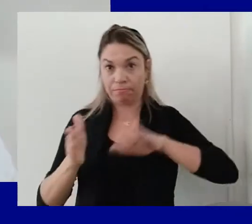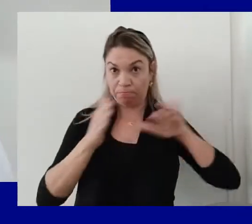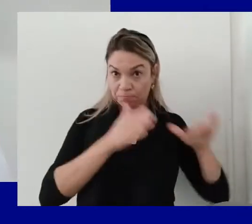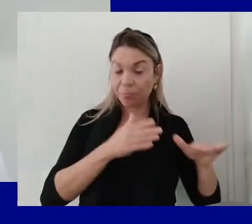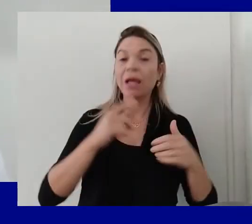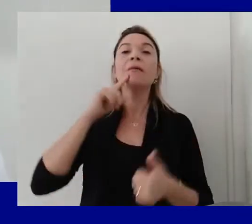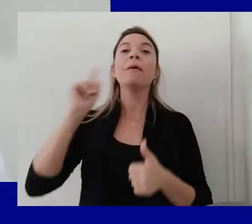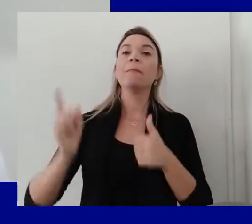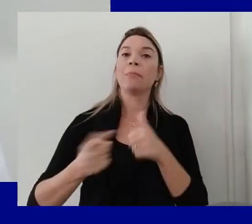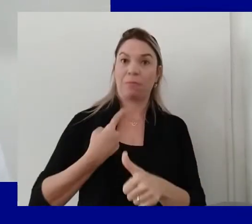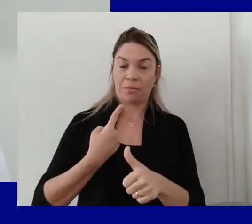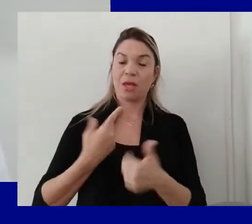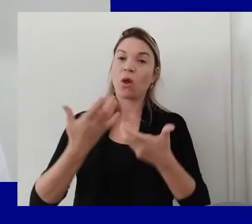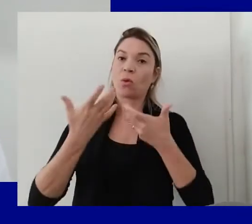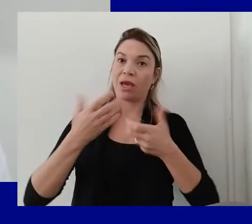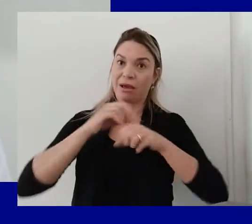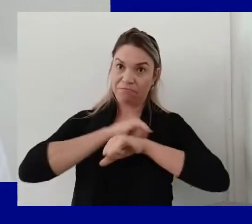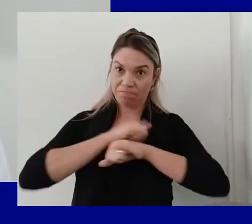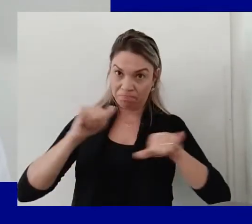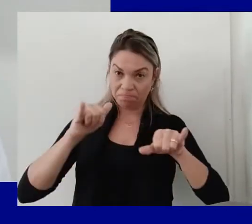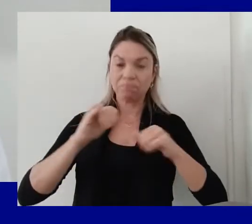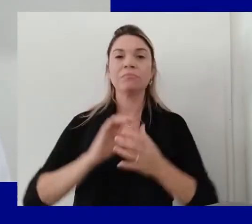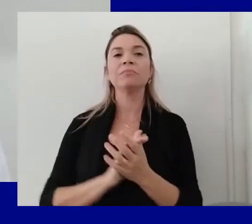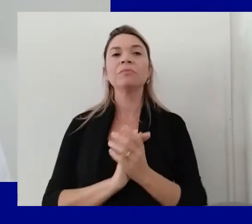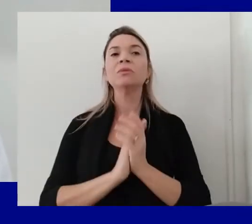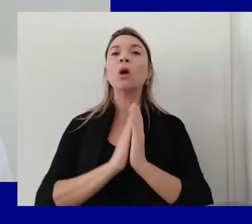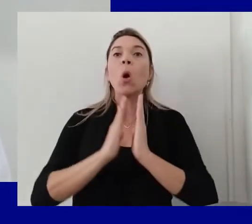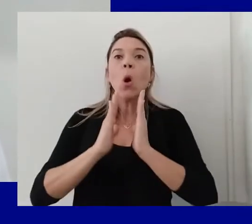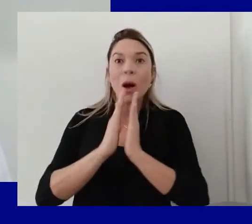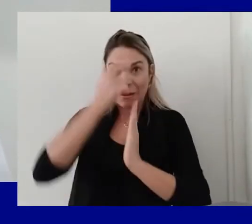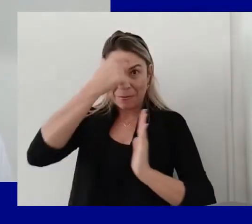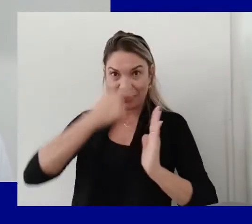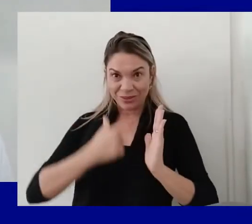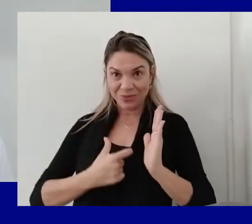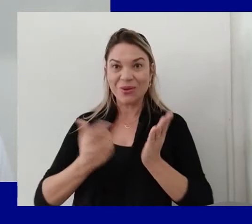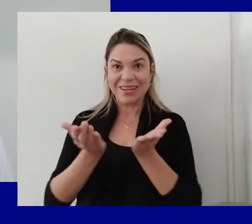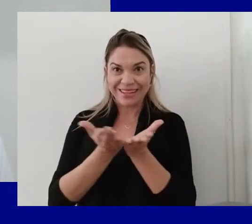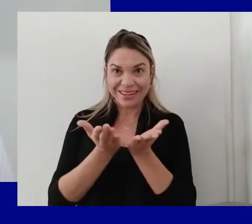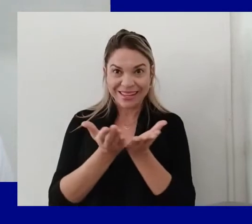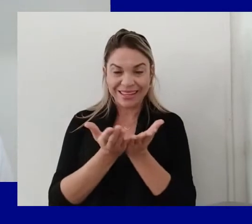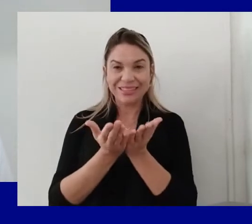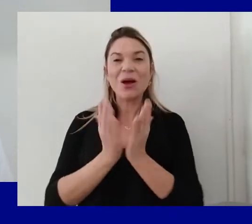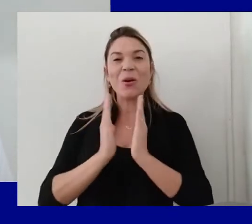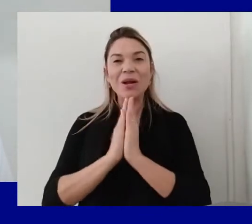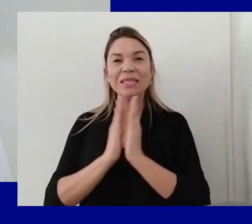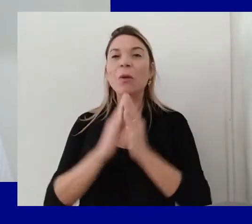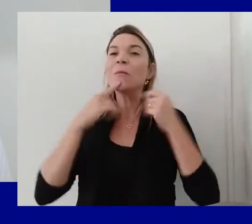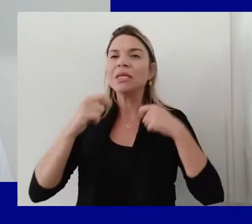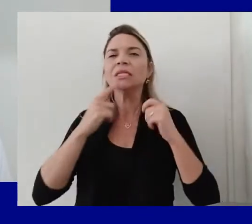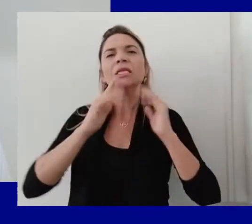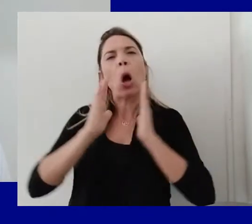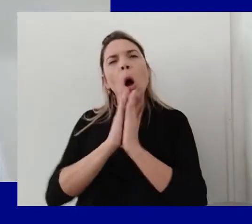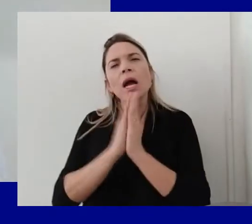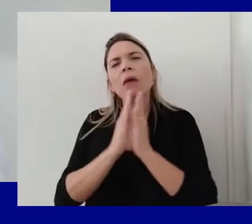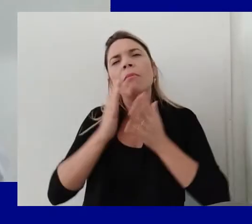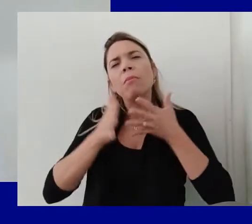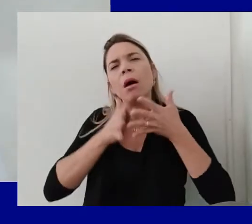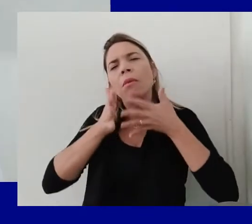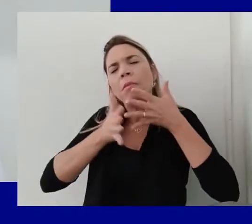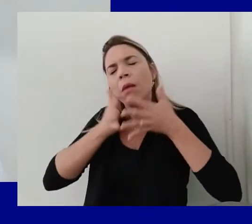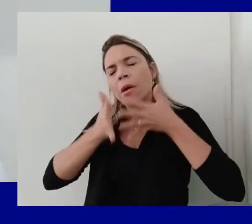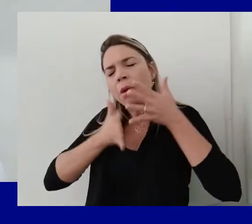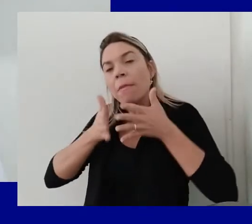destacar a seguinte característica: a oração do cristão deve ser em nome de Jesus. Foi isso que o próprio Senhor